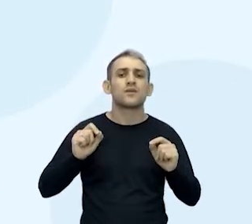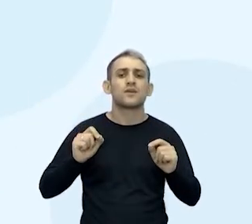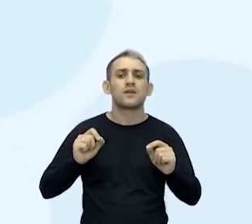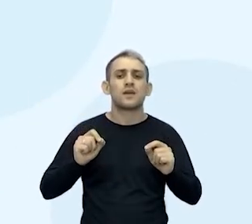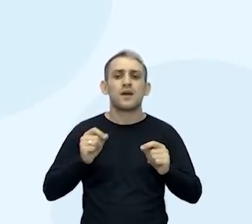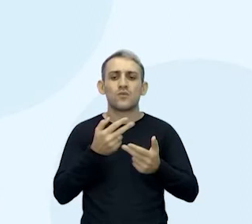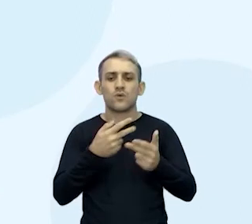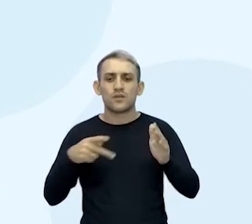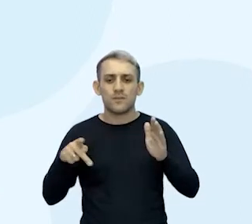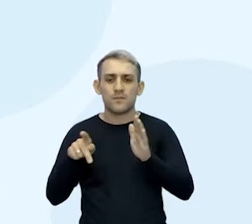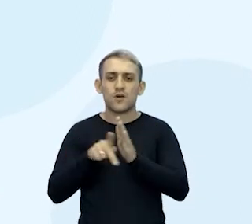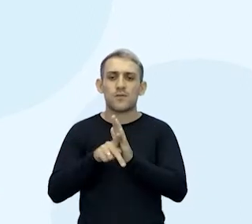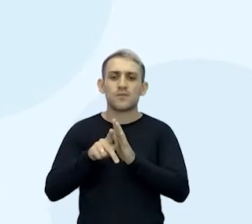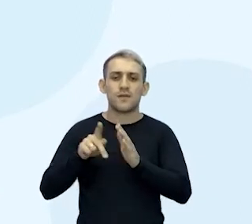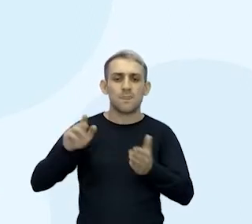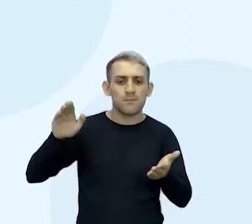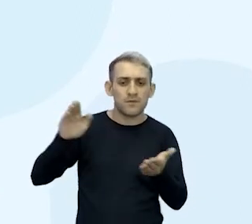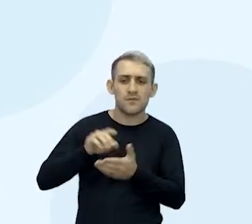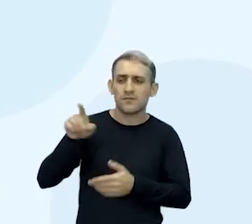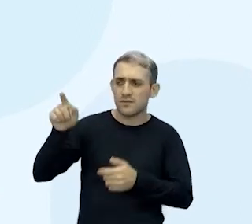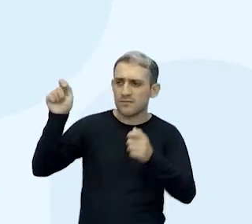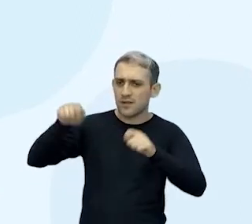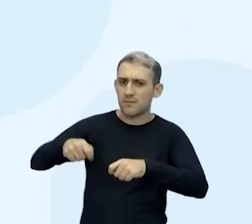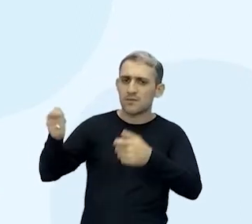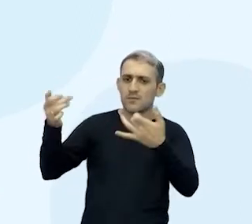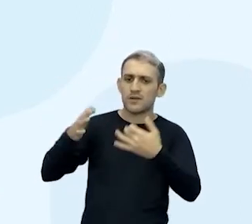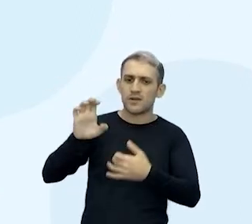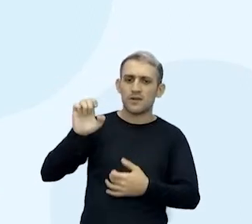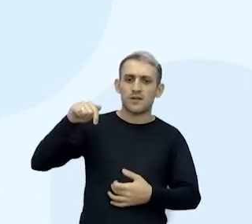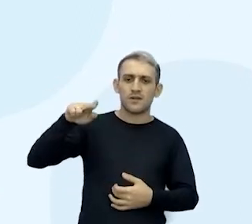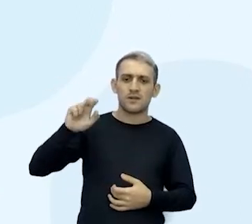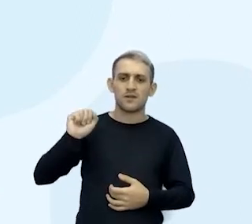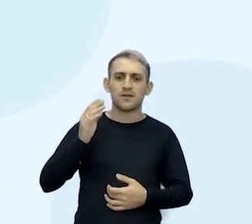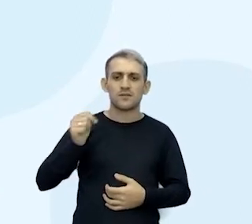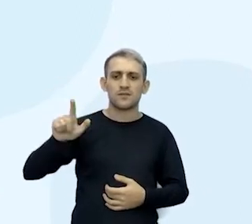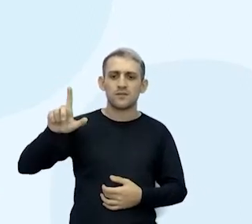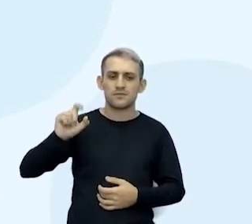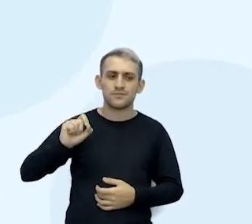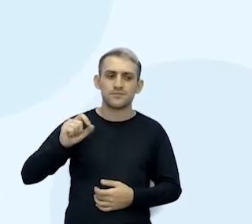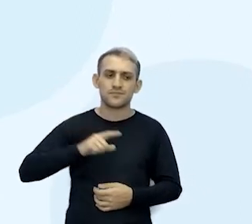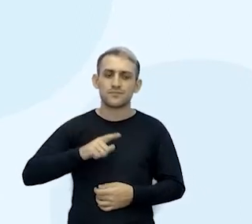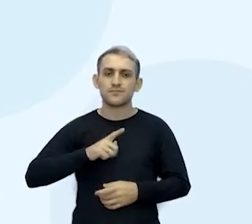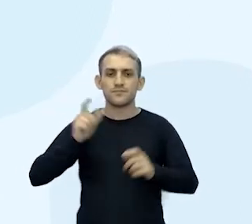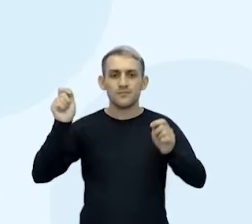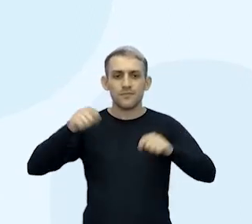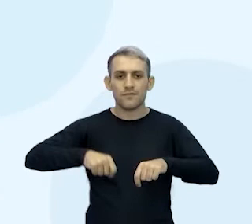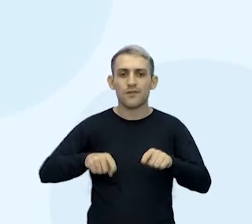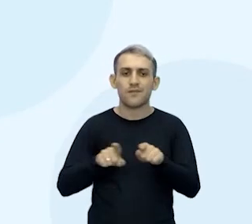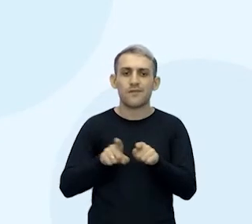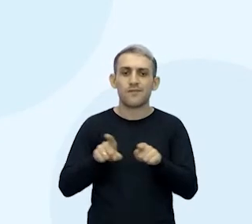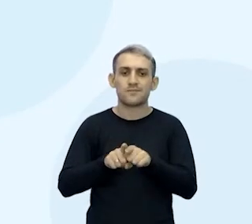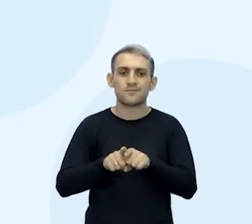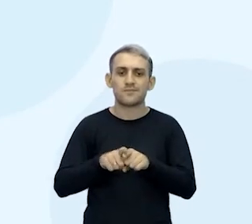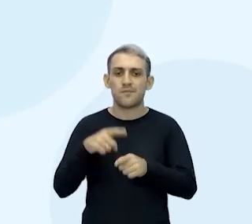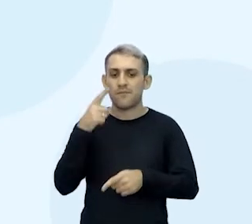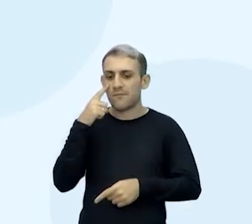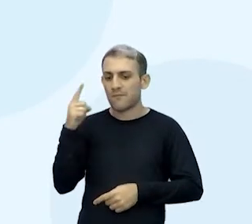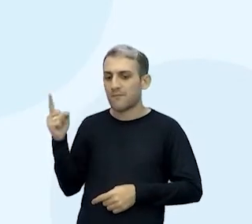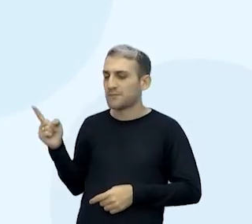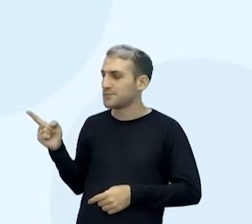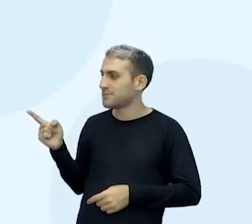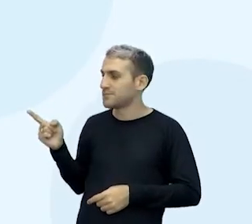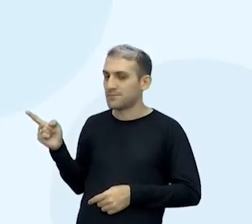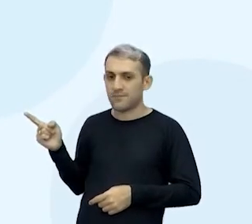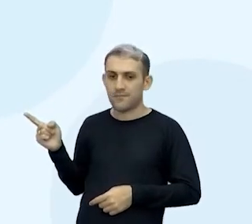da pressão. Então, você pode falar um pouquinho dessa equação, pra gente, tem aí por a pressão favor? atmosférica também, né? Isso, olha lá. Aí tá mostrando lá bem, dá